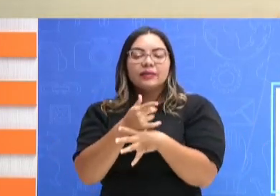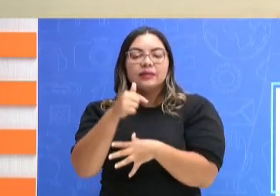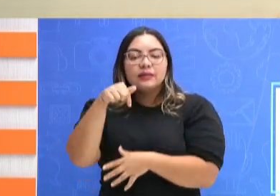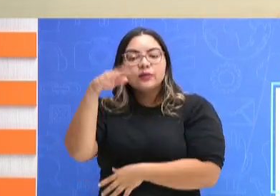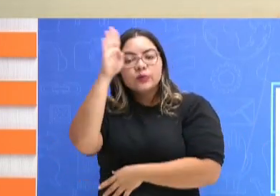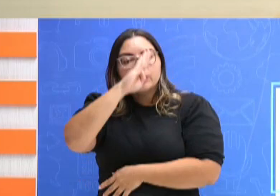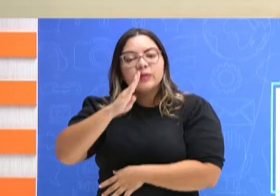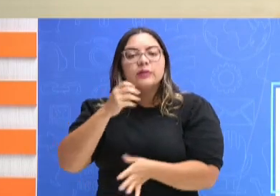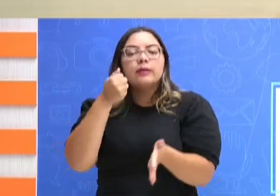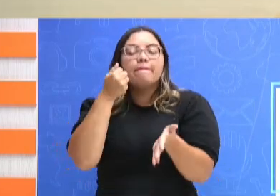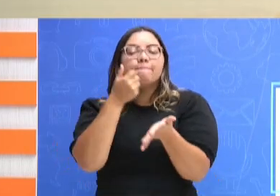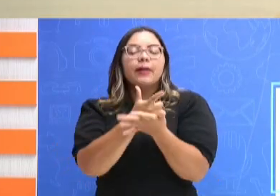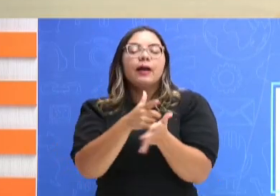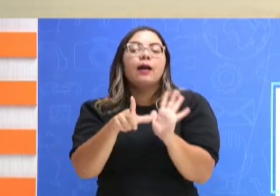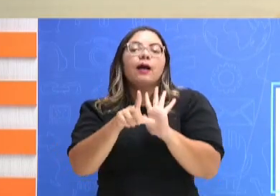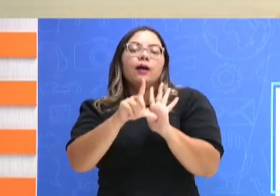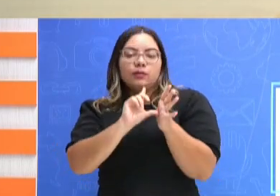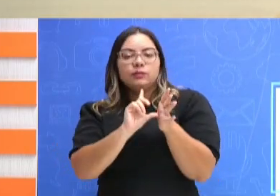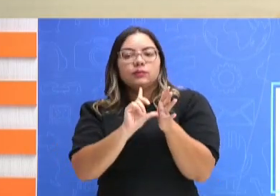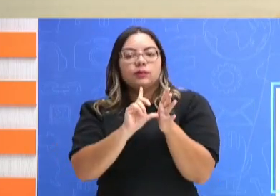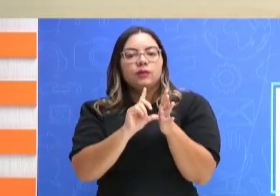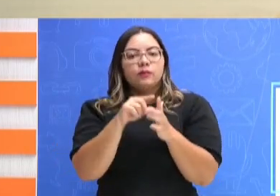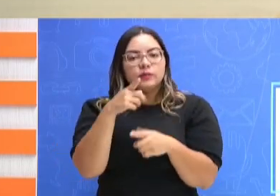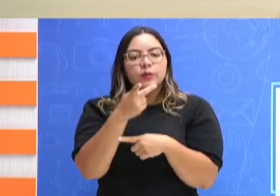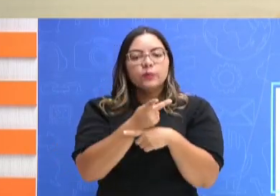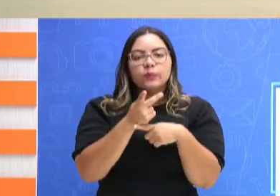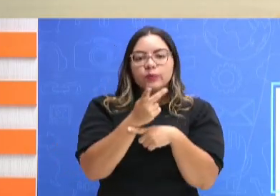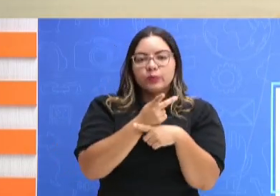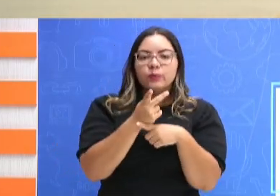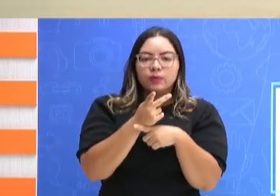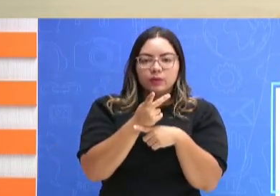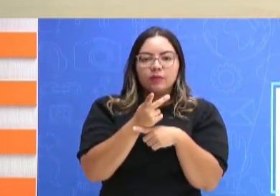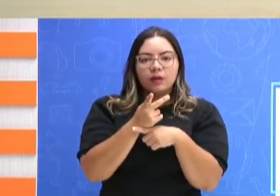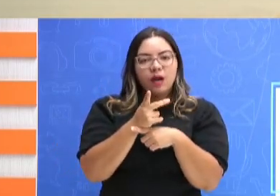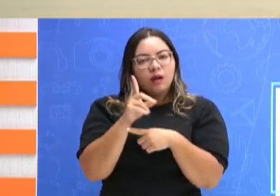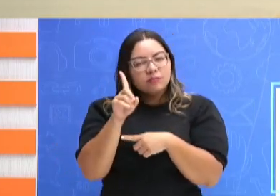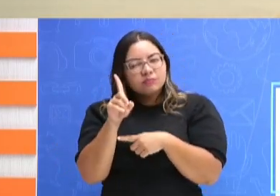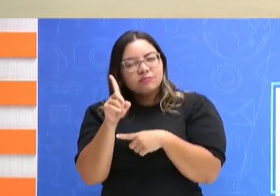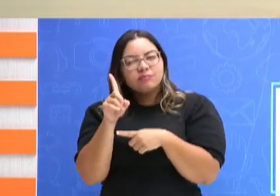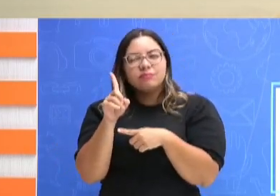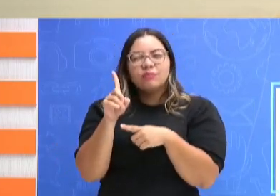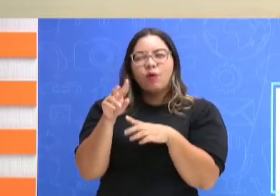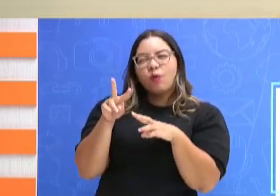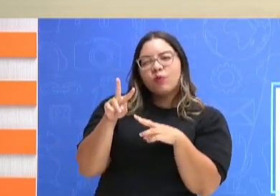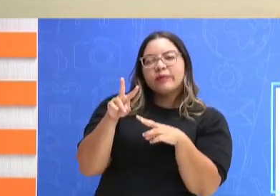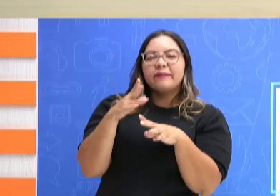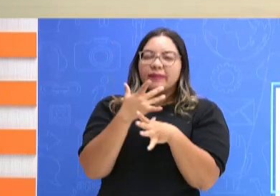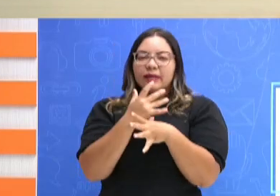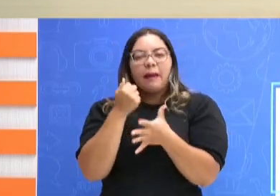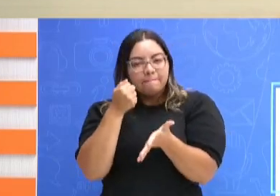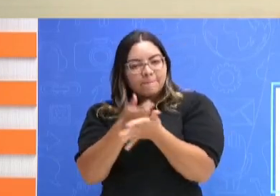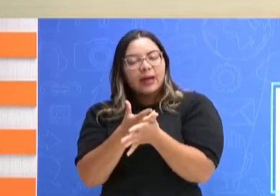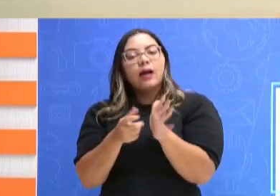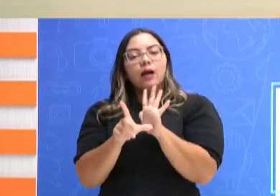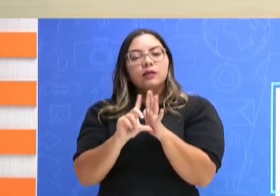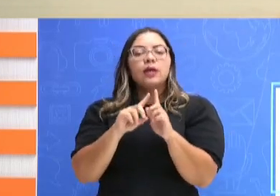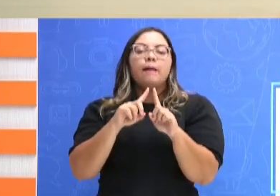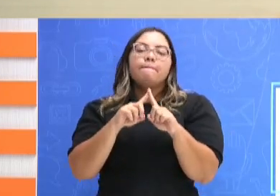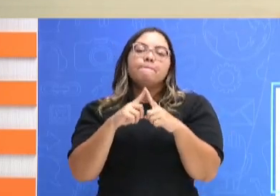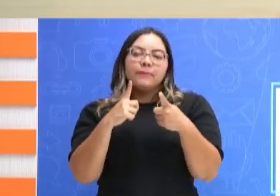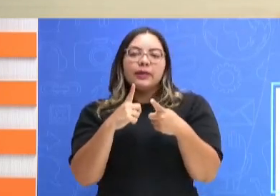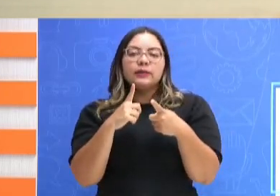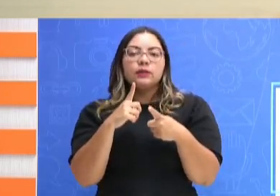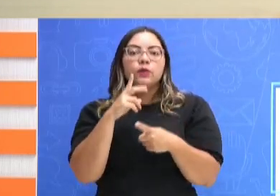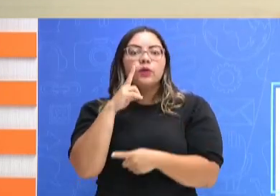em maio. Os dois juntos, não é só um. Você pode encontrar um que antecipe, que eu ainda não encontrei, e pode encontrar um que paga o 13º, que eu ainda não